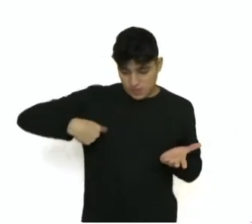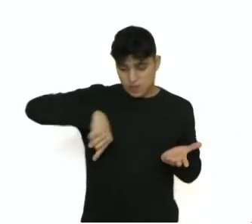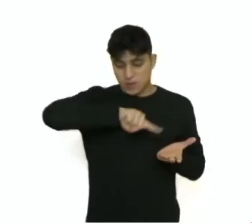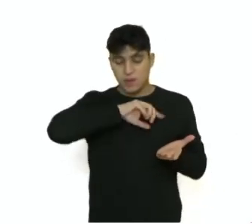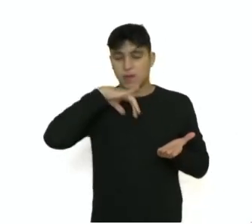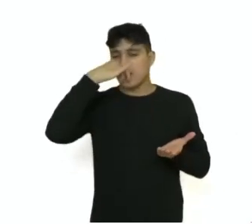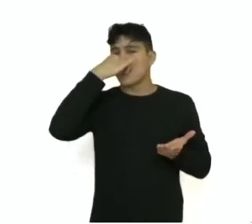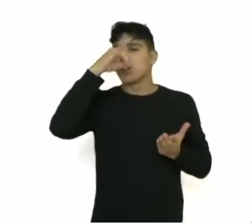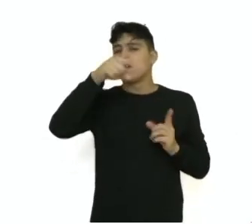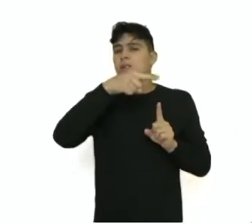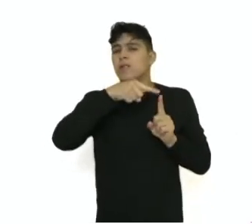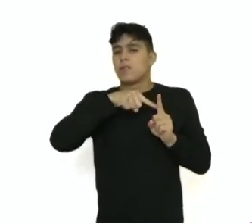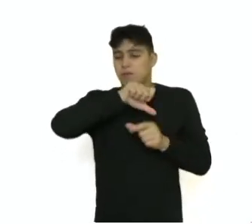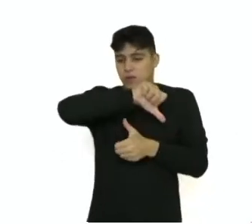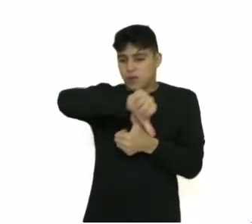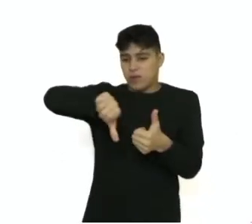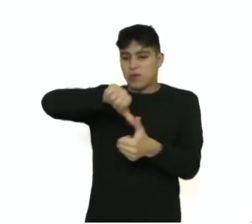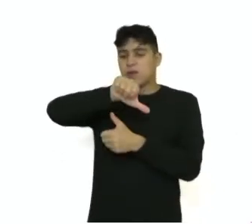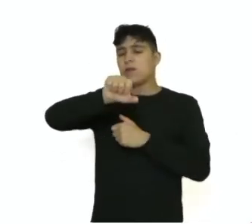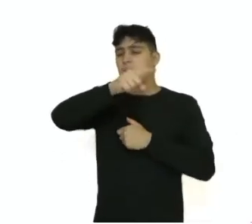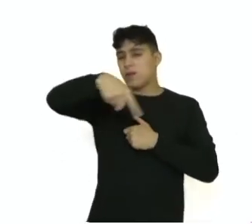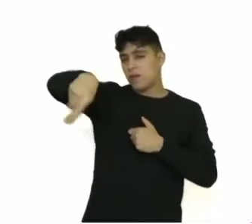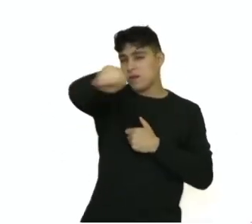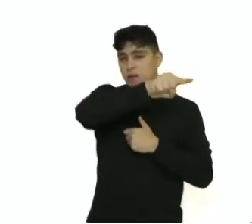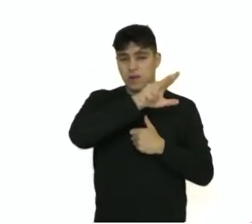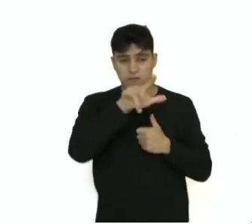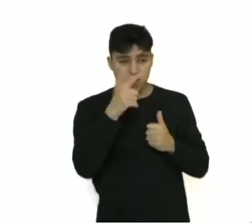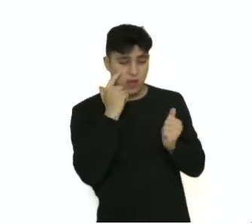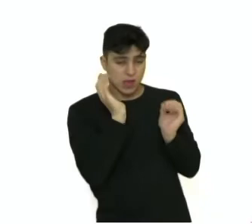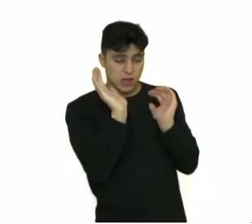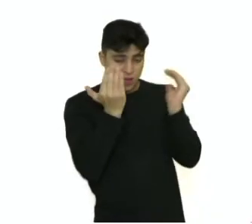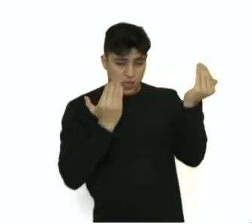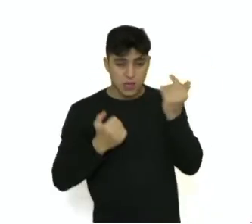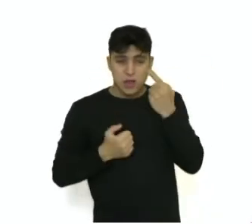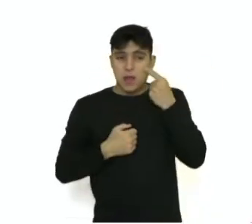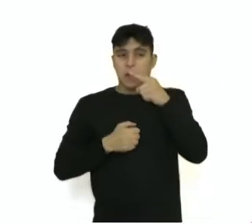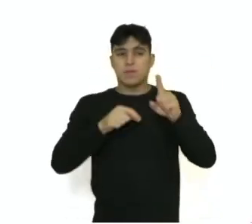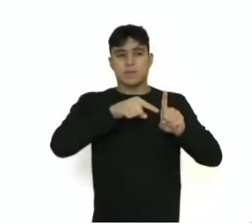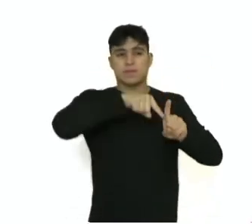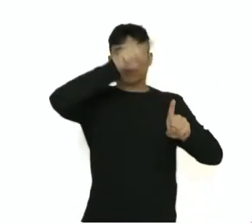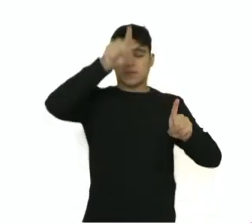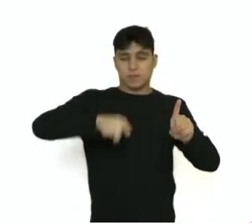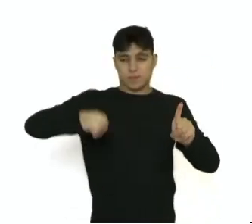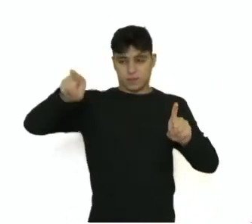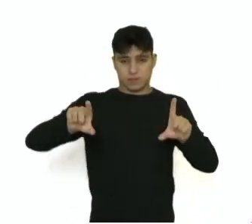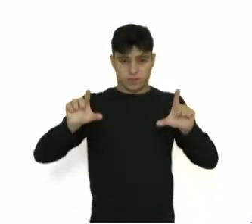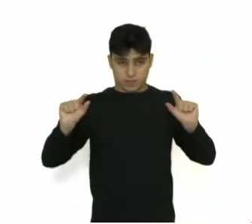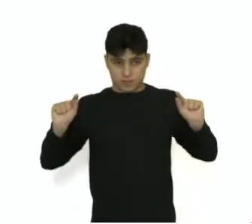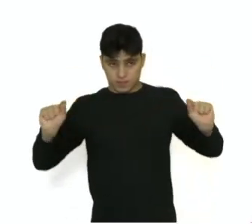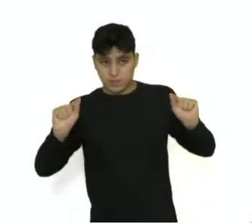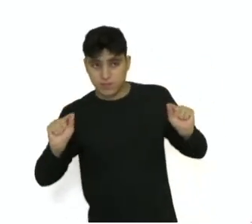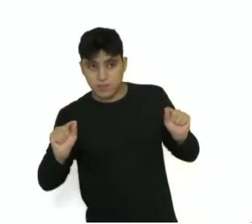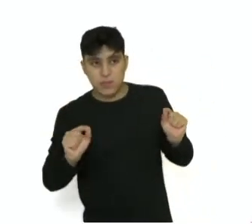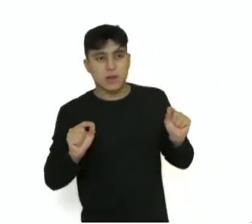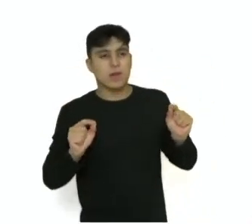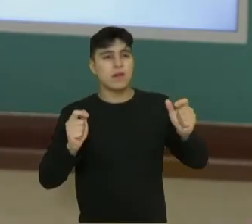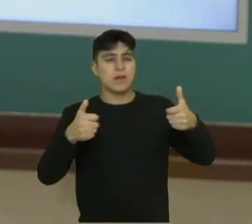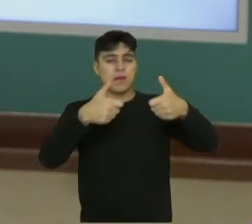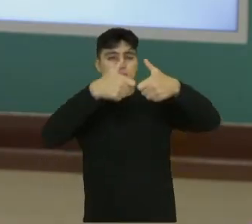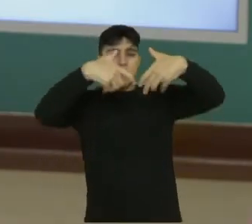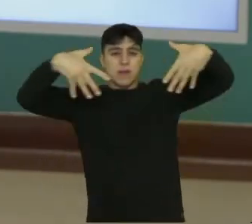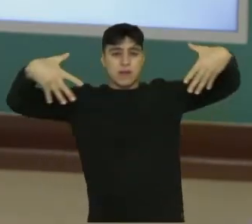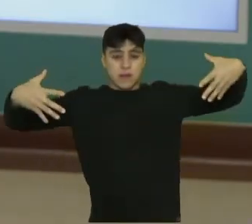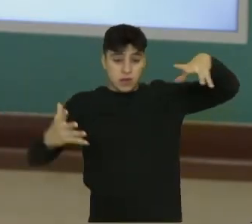do tipo renovável. Então, se você for analisar aqui, veja esse gráfico que maluco, né? A matriz elétrica